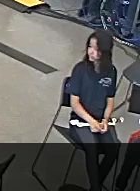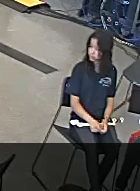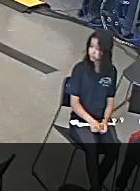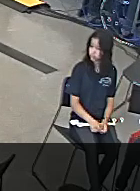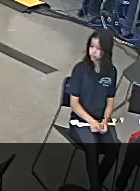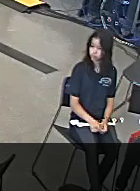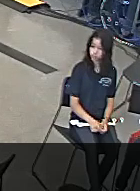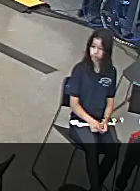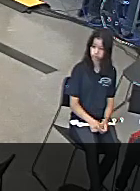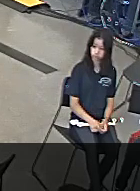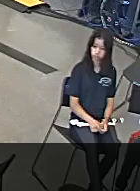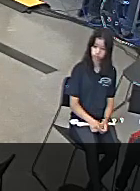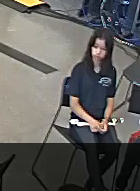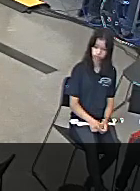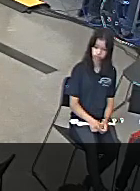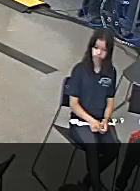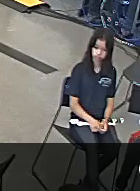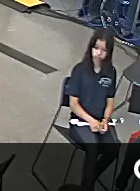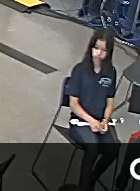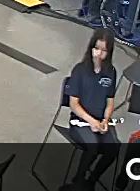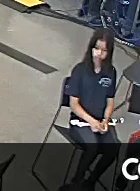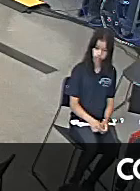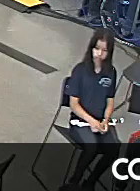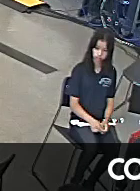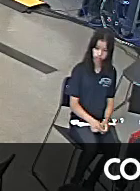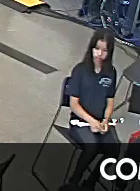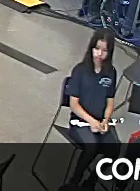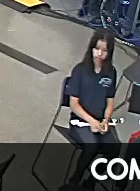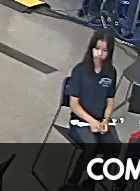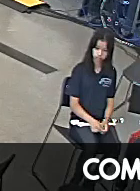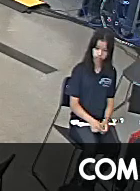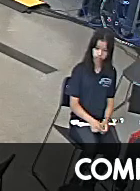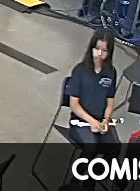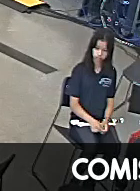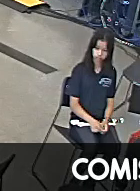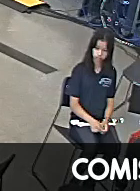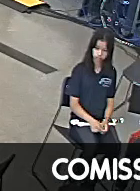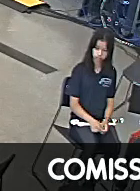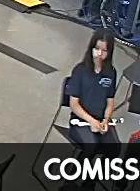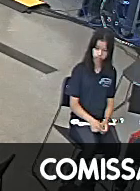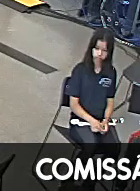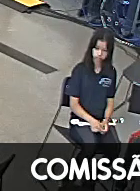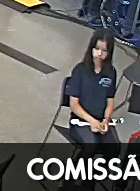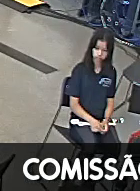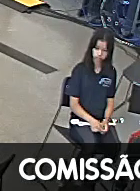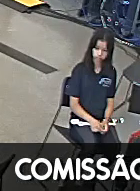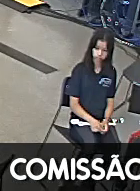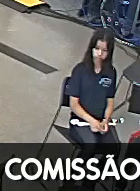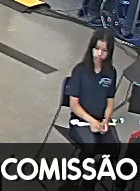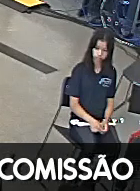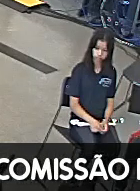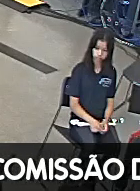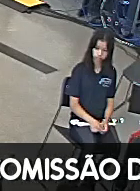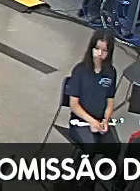sua dignidade e que a sociedade, sobretudo os